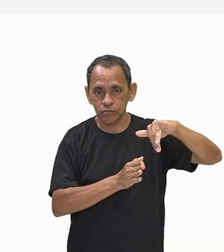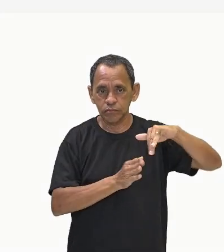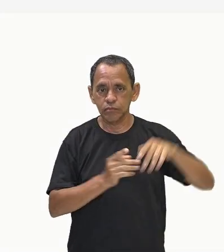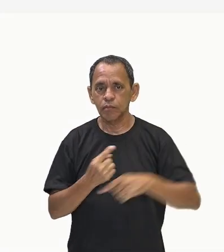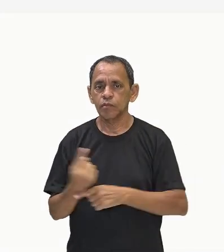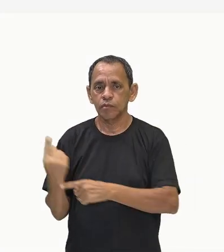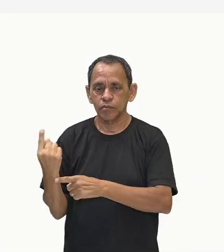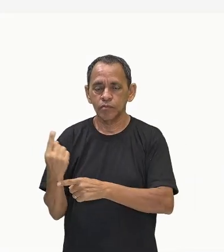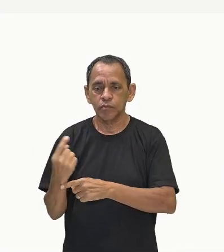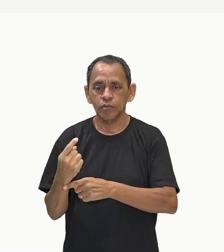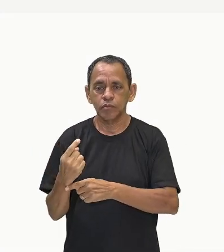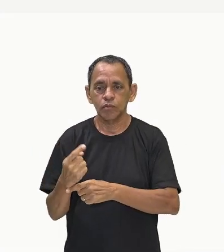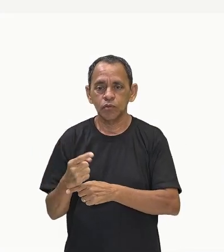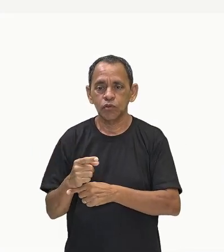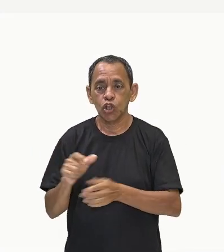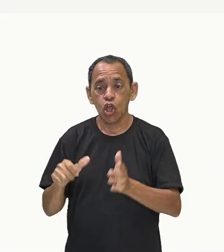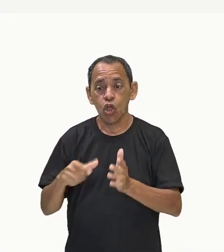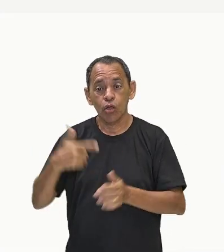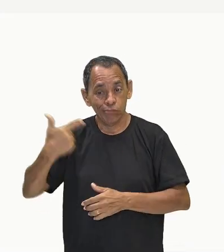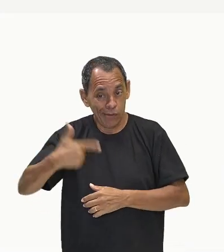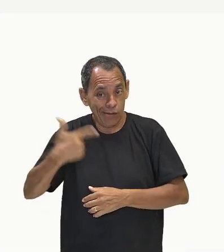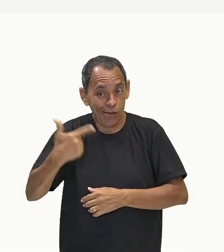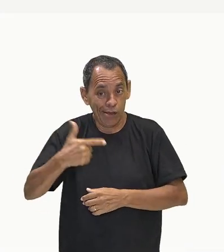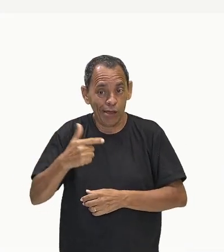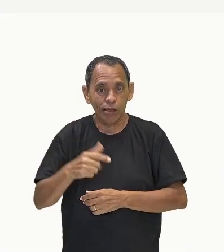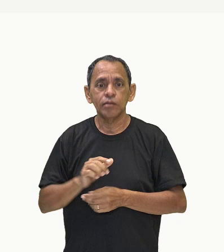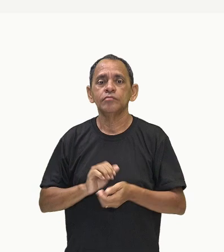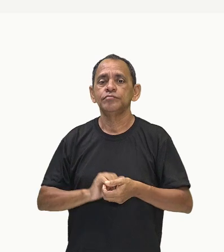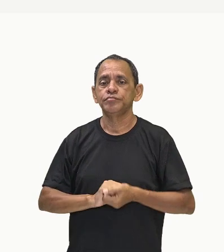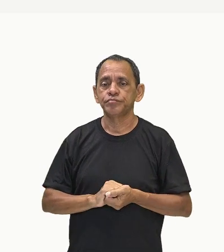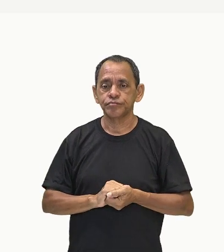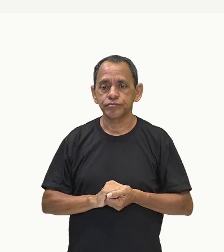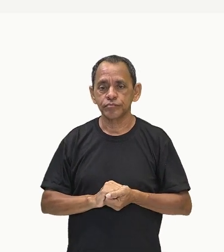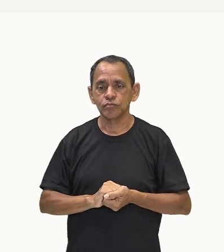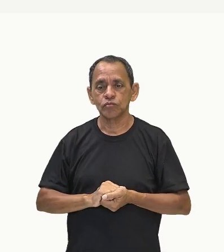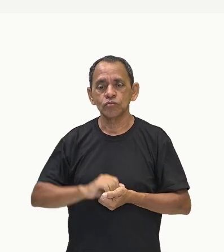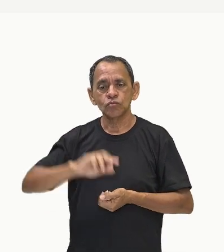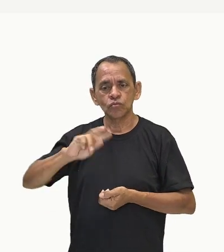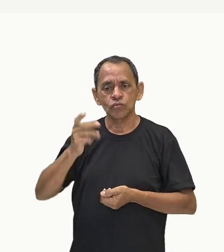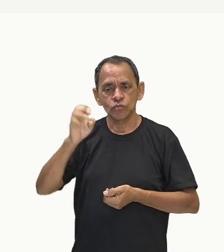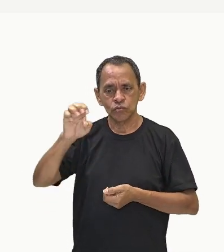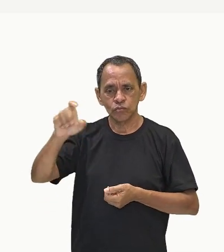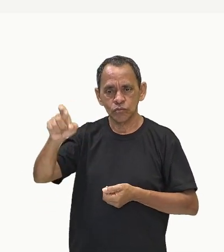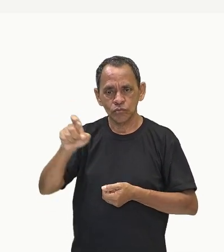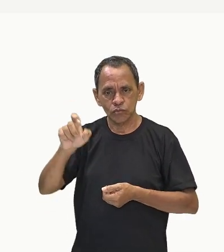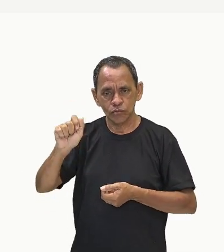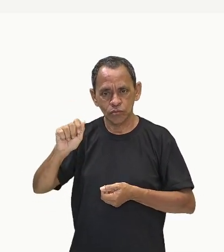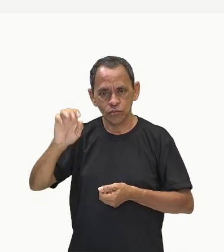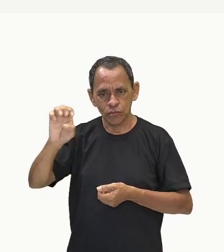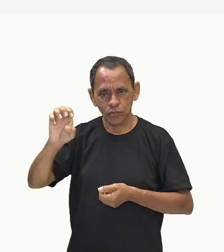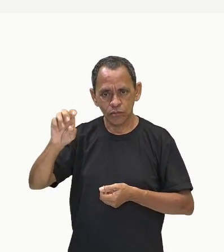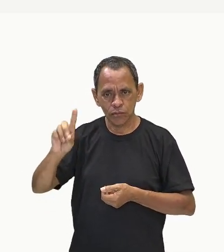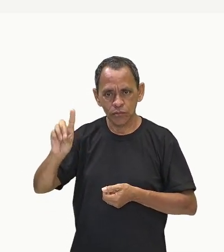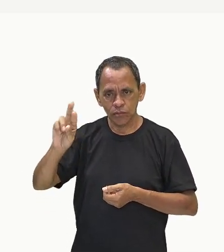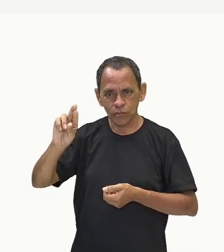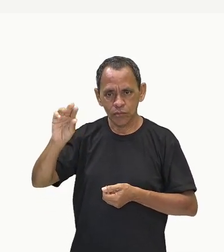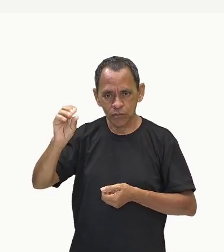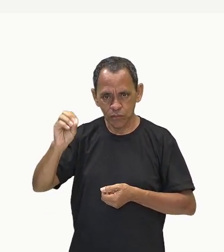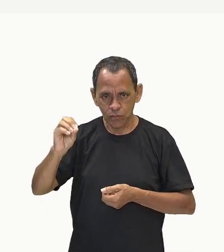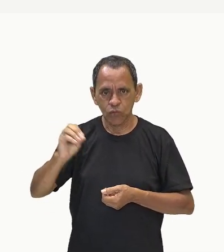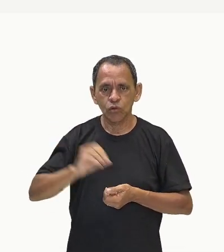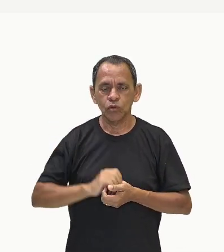o hexaedro. O hexaedro também é chamado, né? É muito